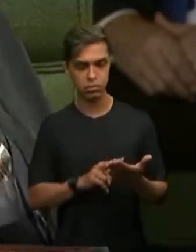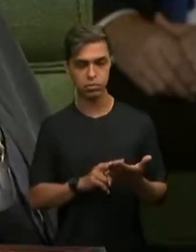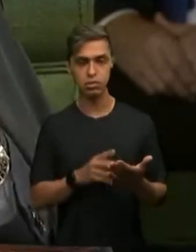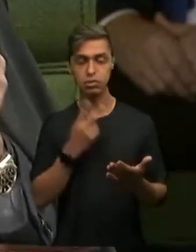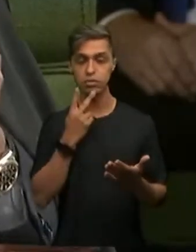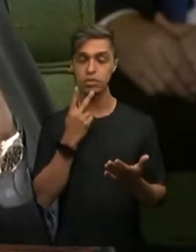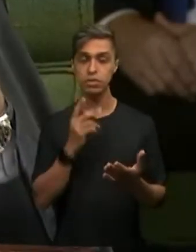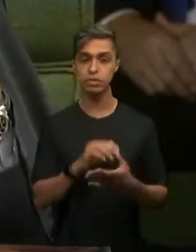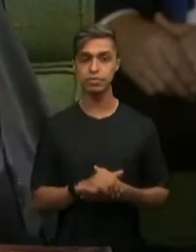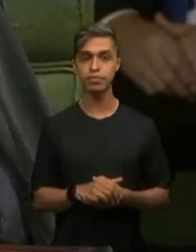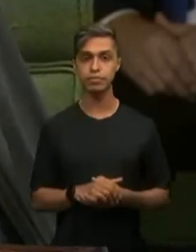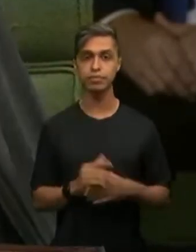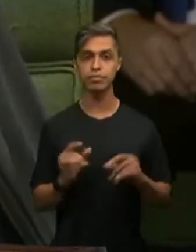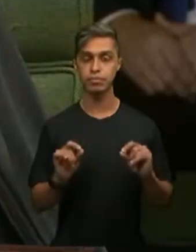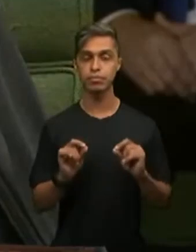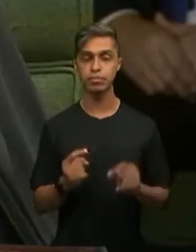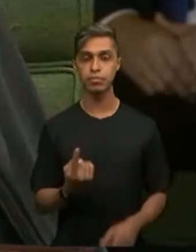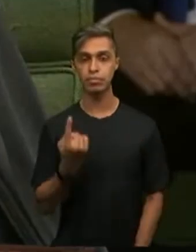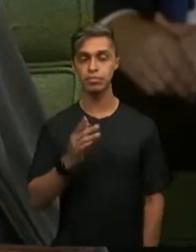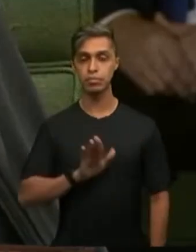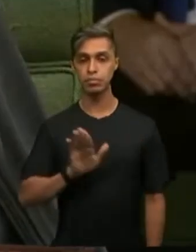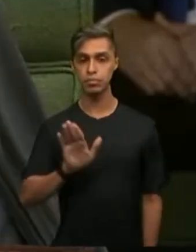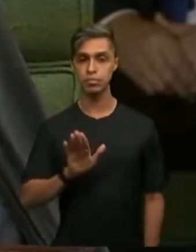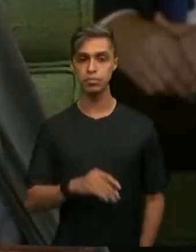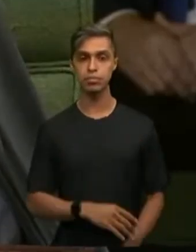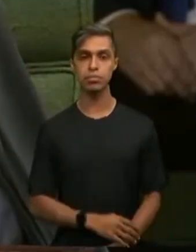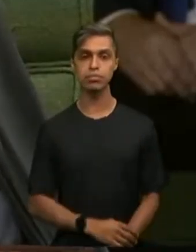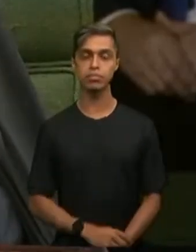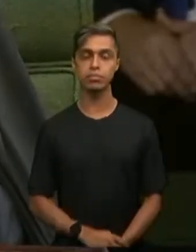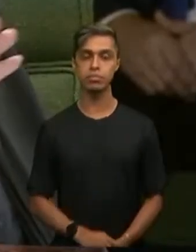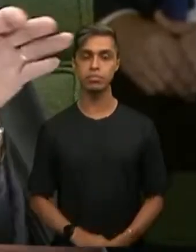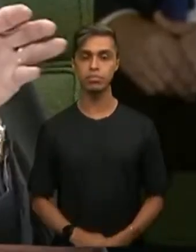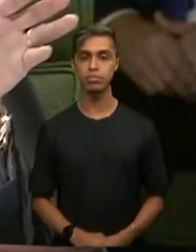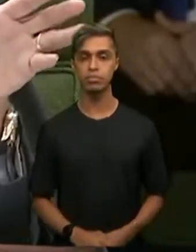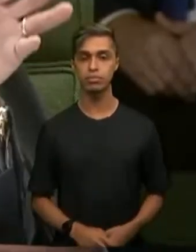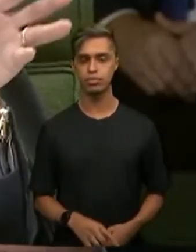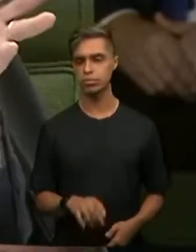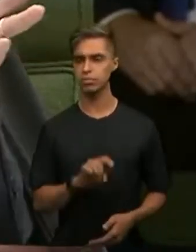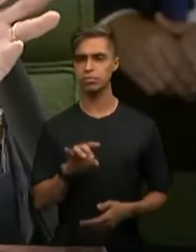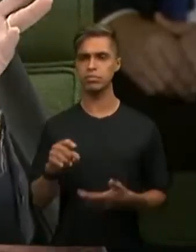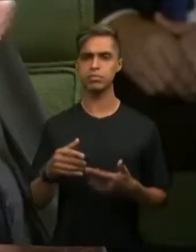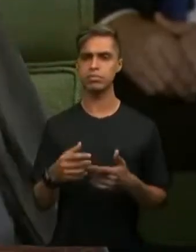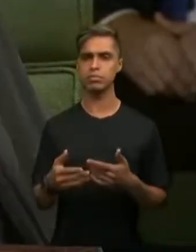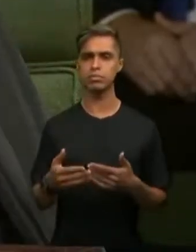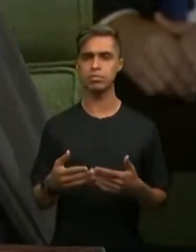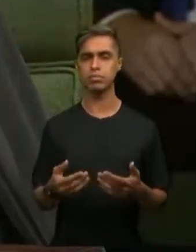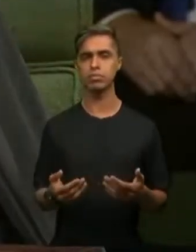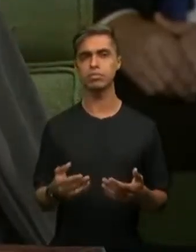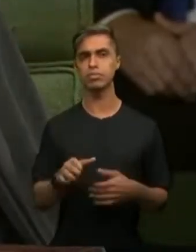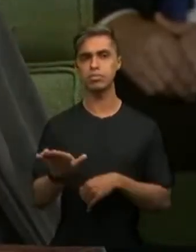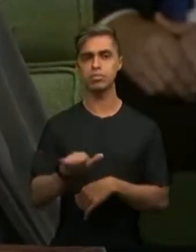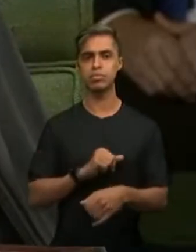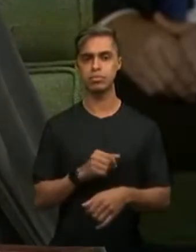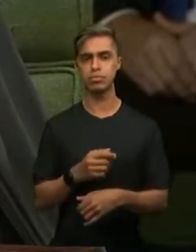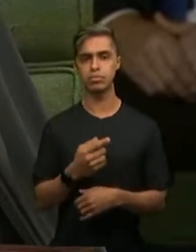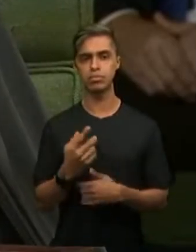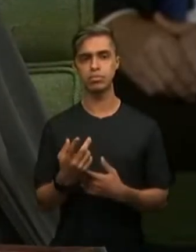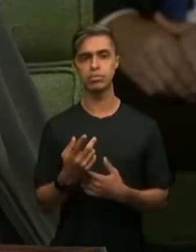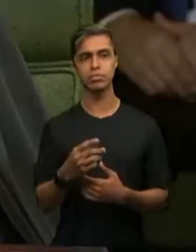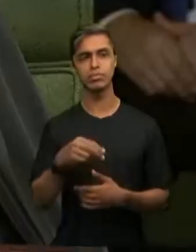dizendo que um candidato desses supostamente chamados